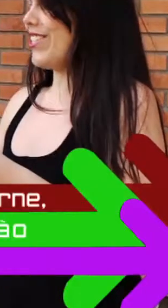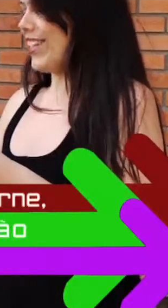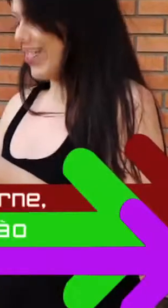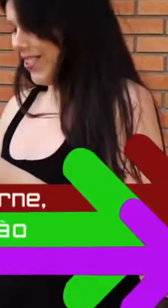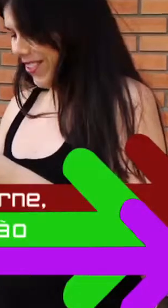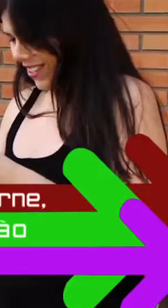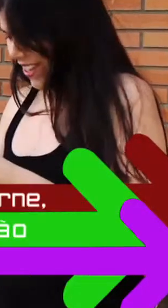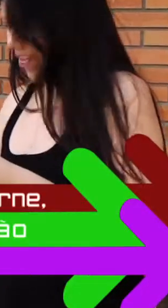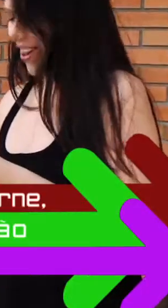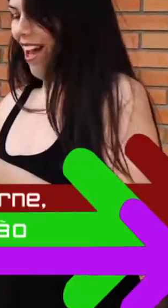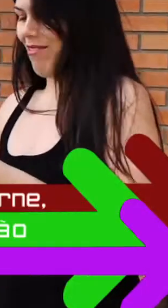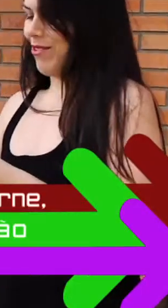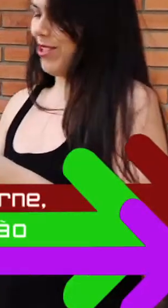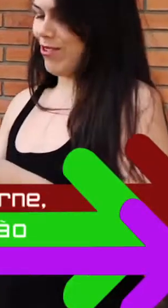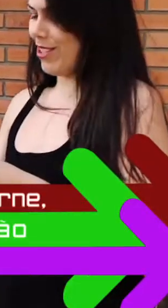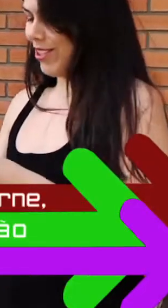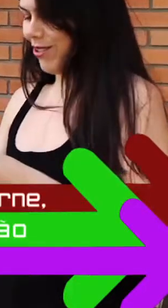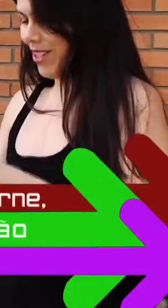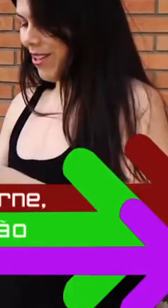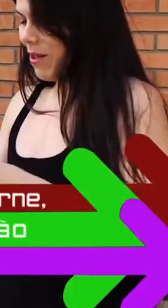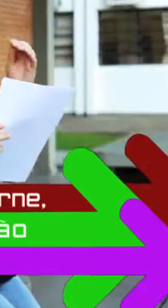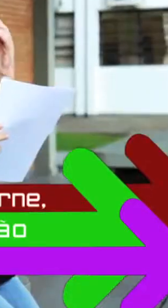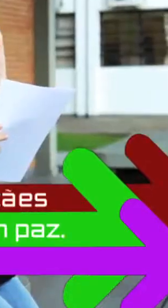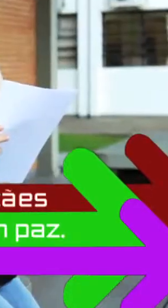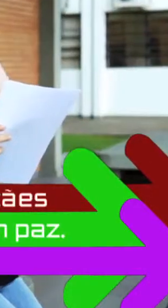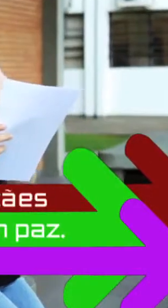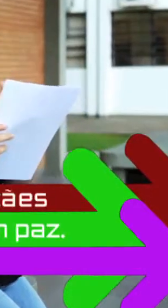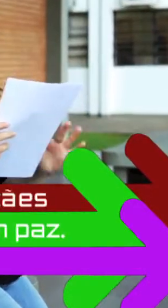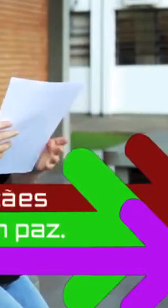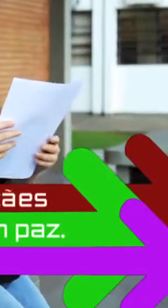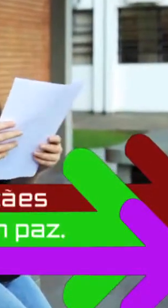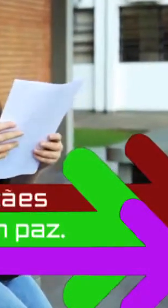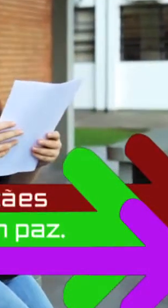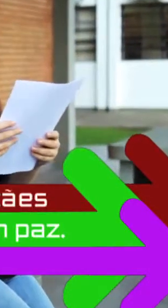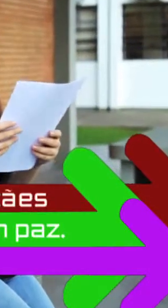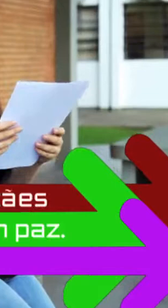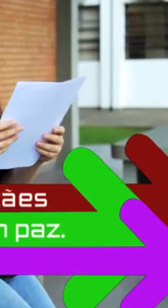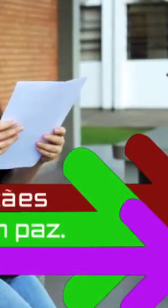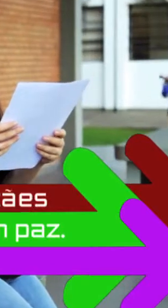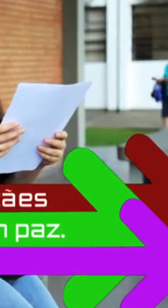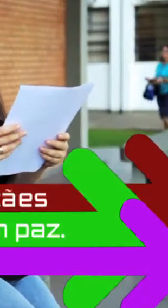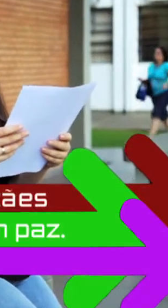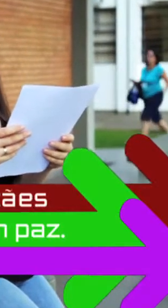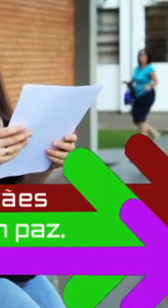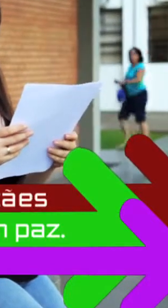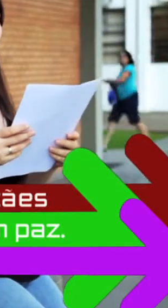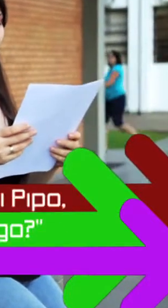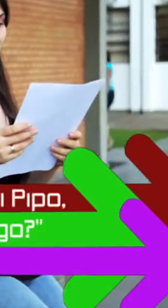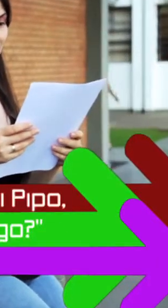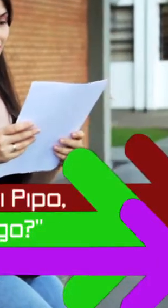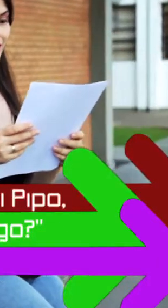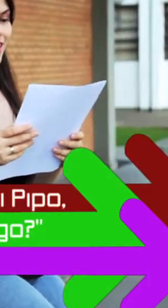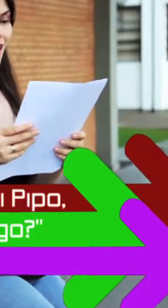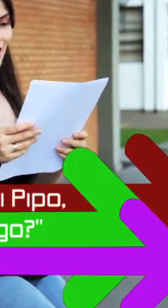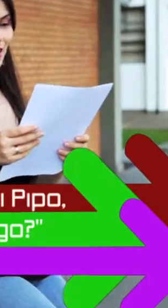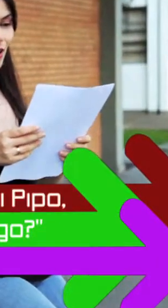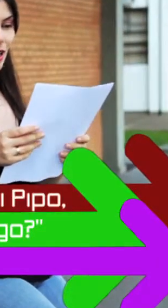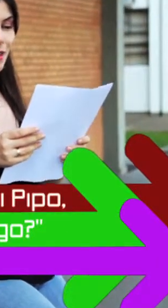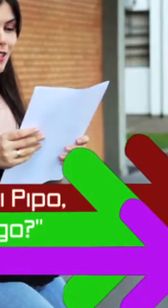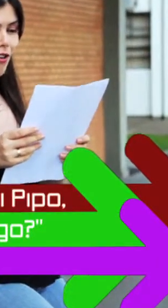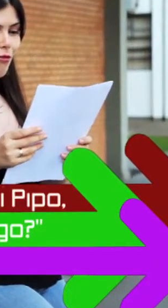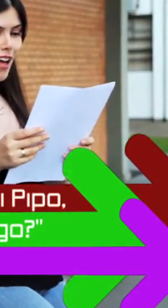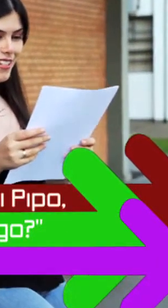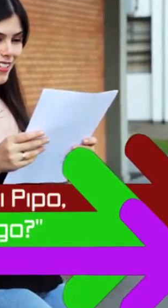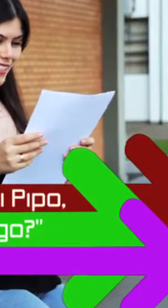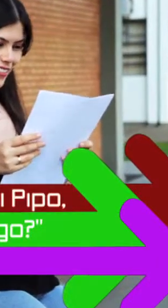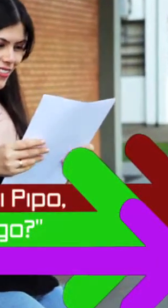que ridículo! E rolavam no chão de tanto rir. Quando saía para passear, os cães da vizinhança não o deixavam em paz. E aí, senhor